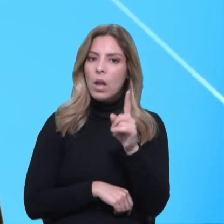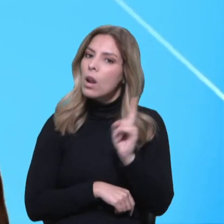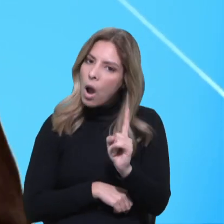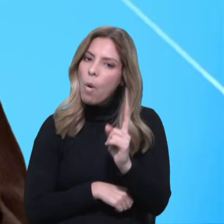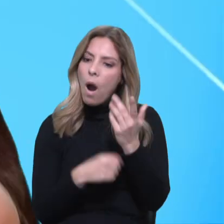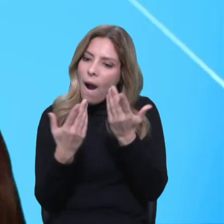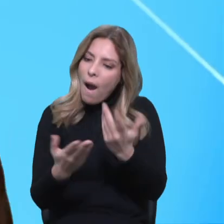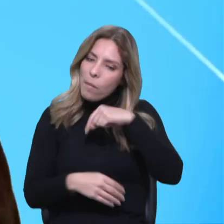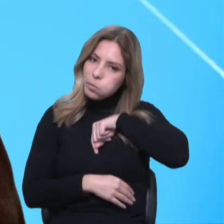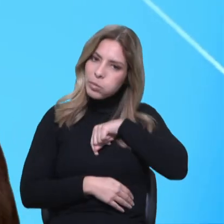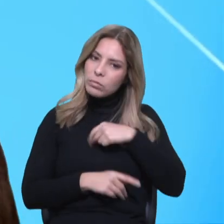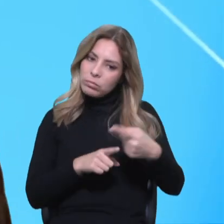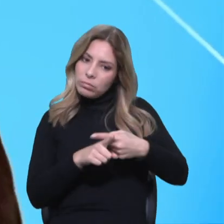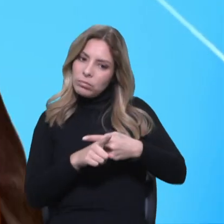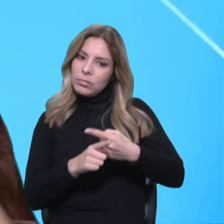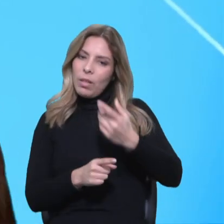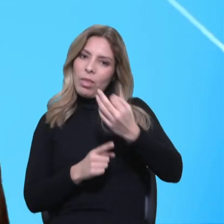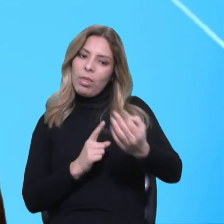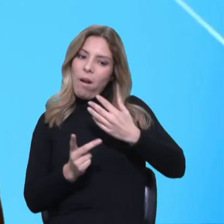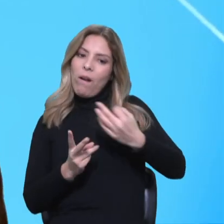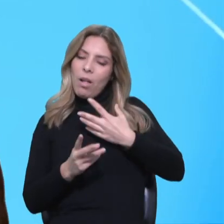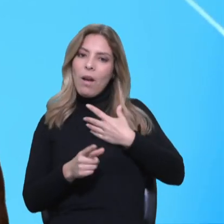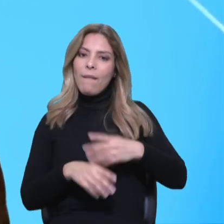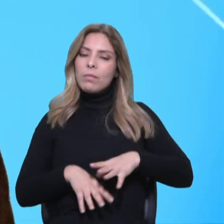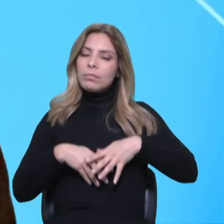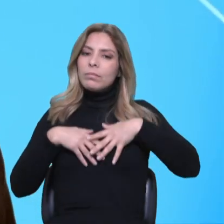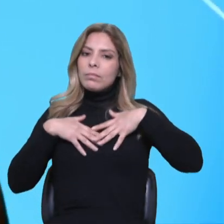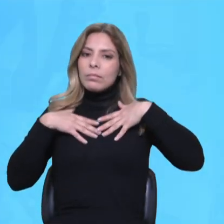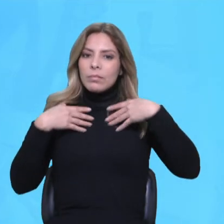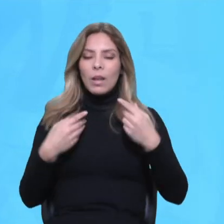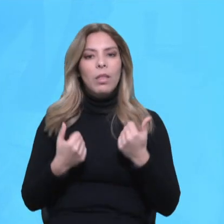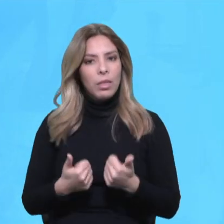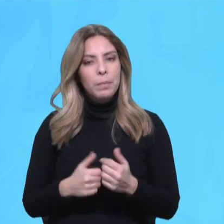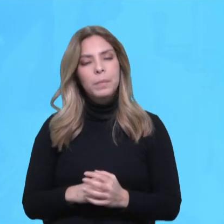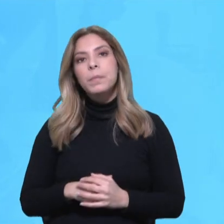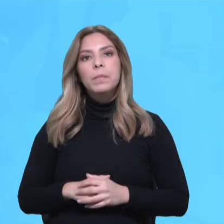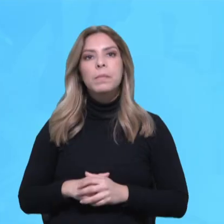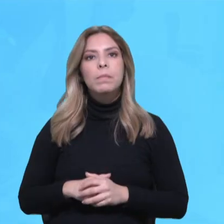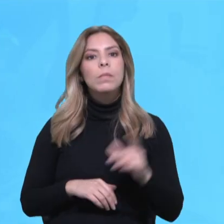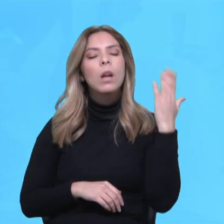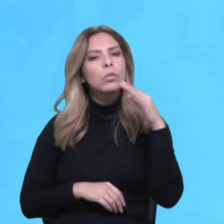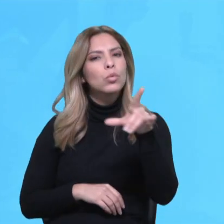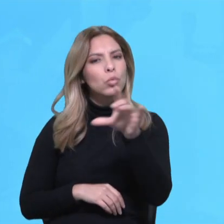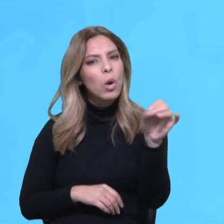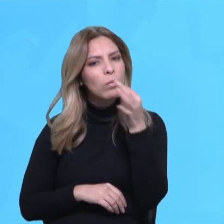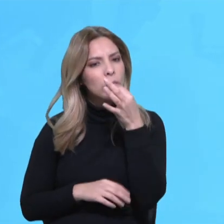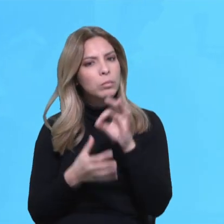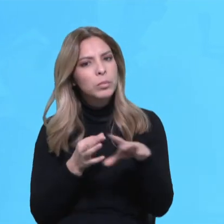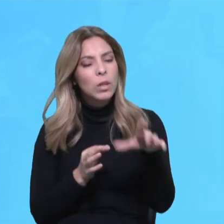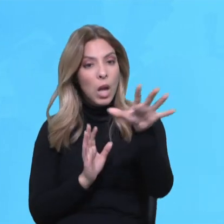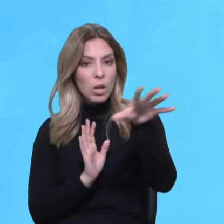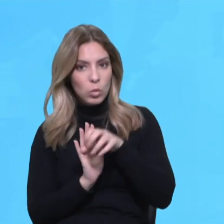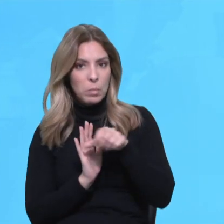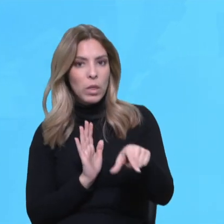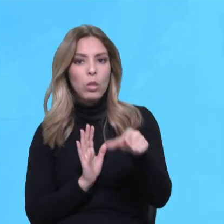ser fortalecidos e ganhar novo ânimo para o nosso dia-a-dia. O João falava do exemplo do acolhimento da